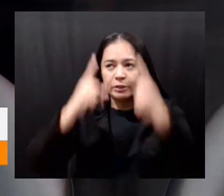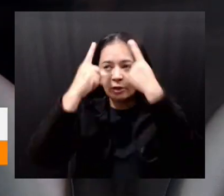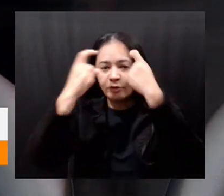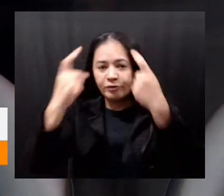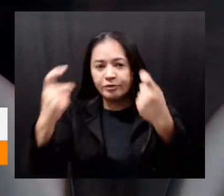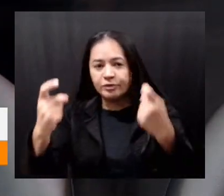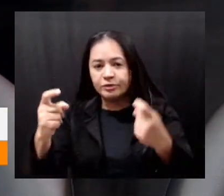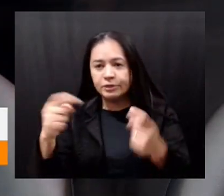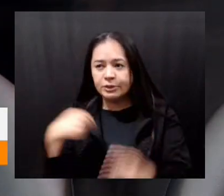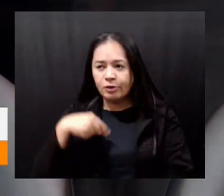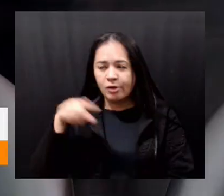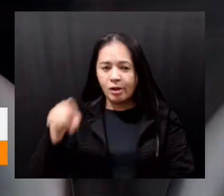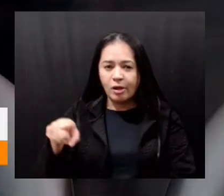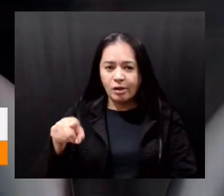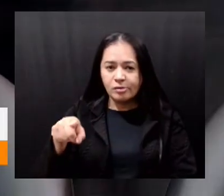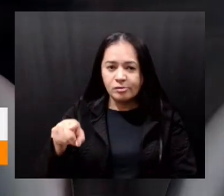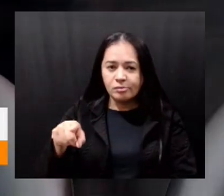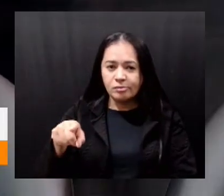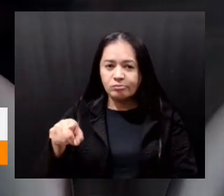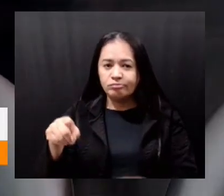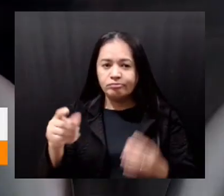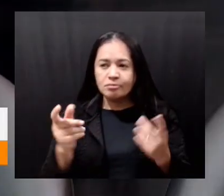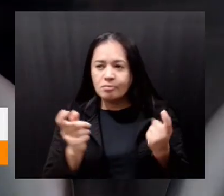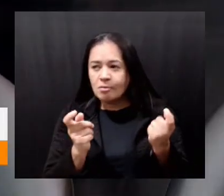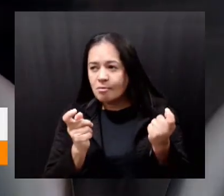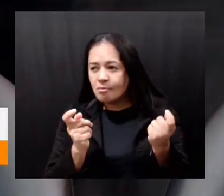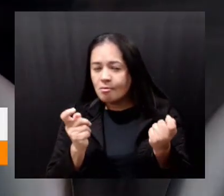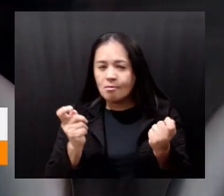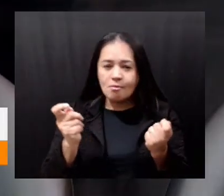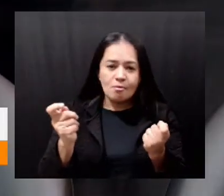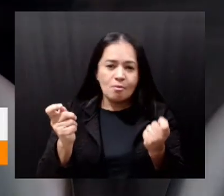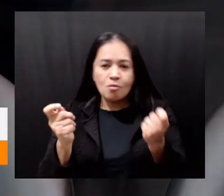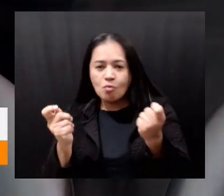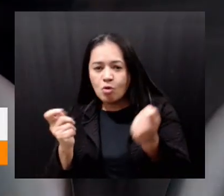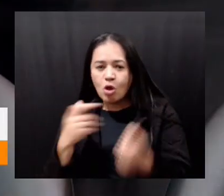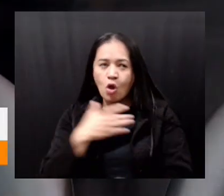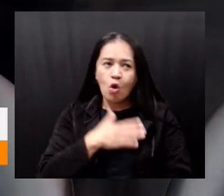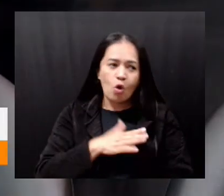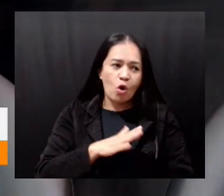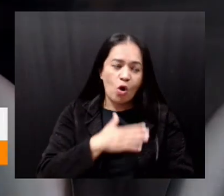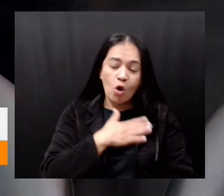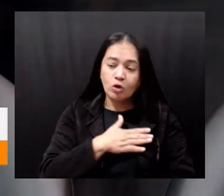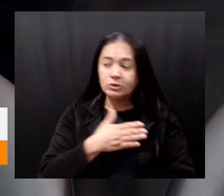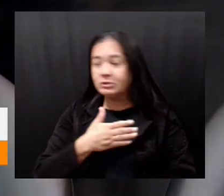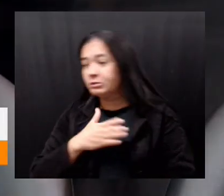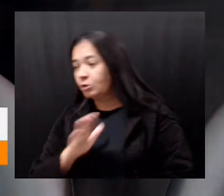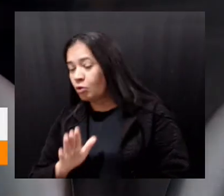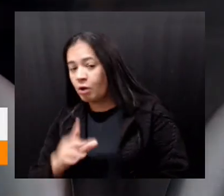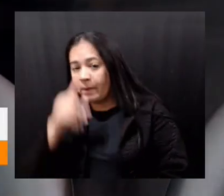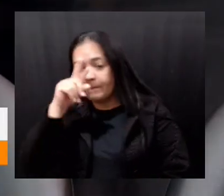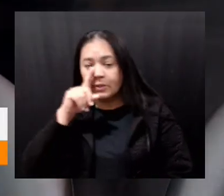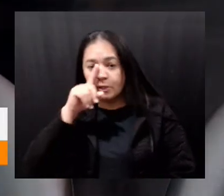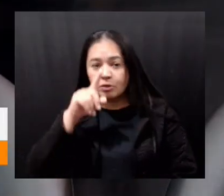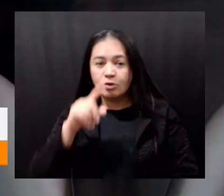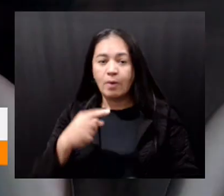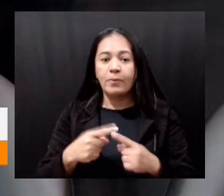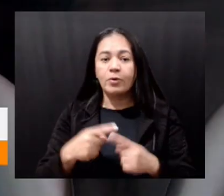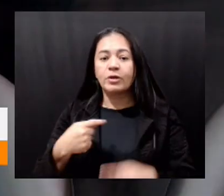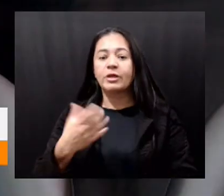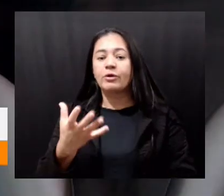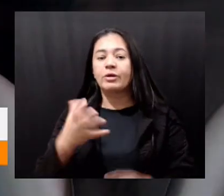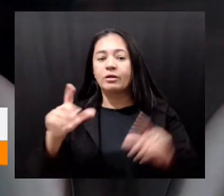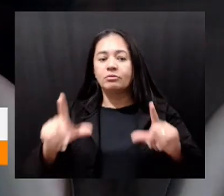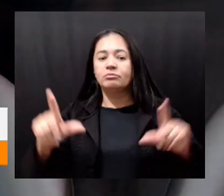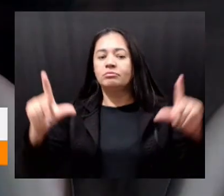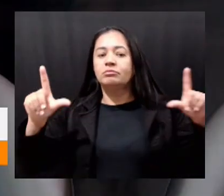né, lidando com isso, com essa ambivalência do gosto, não gosto, é arriscado, não é, porque eu quero me expor a risco. Né? E